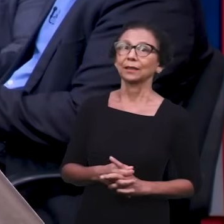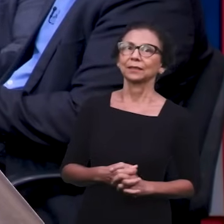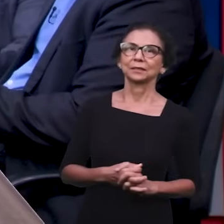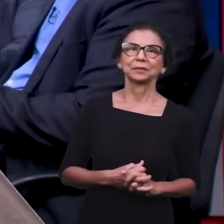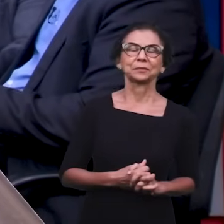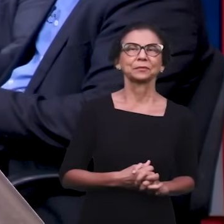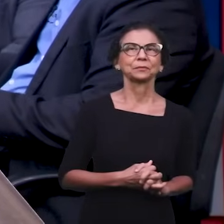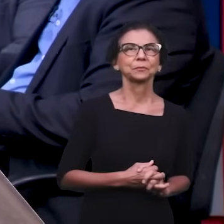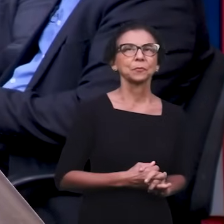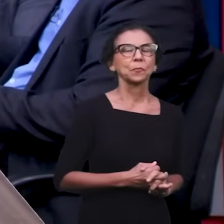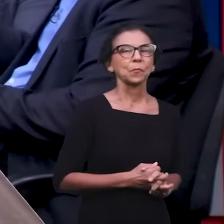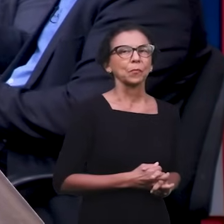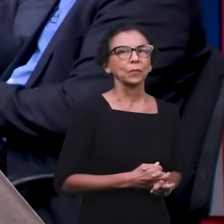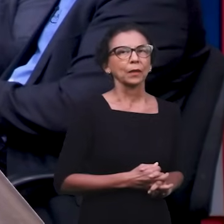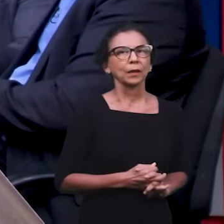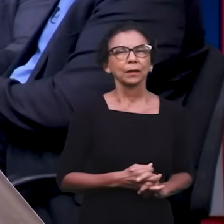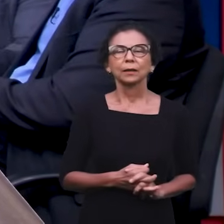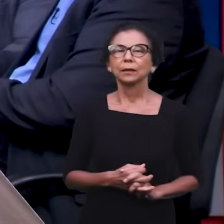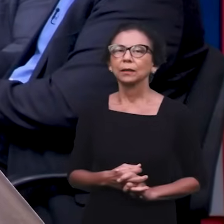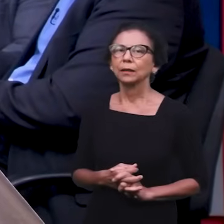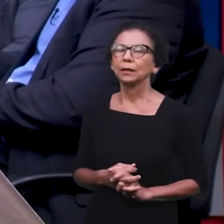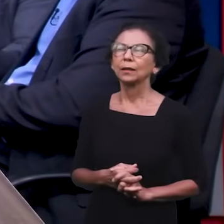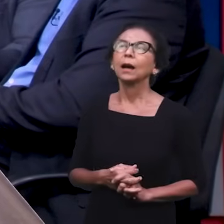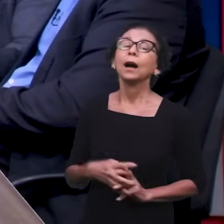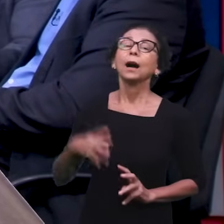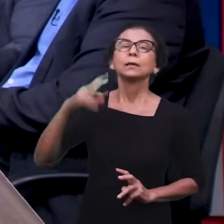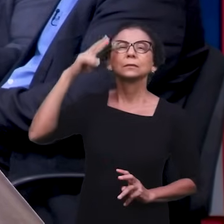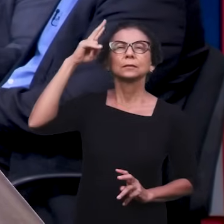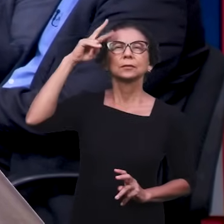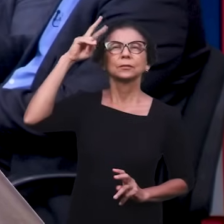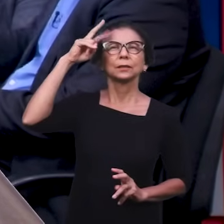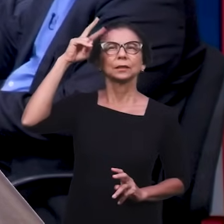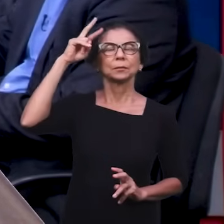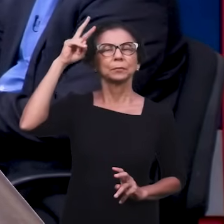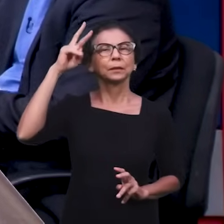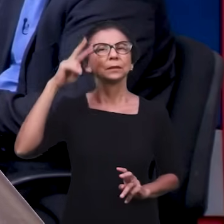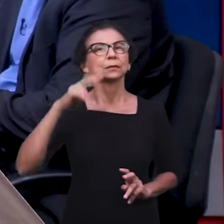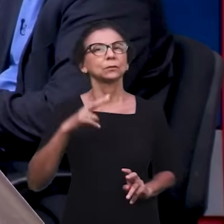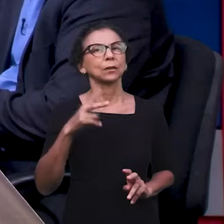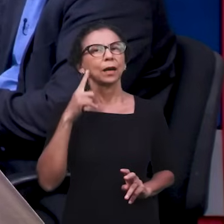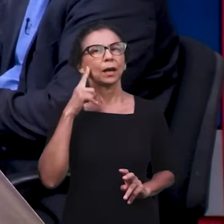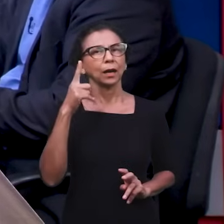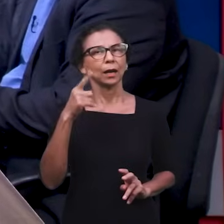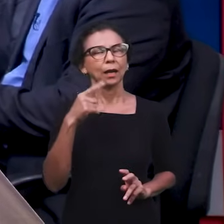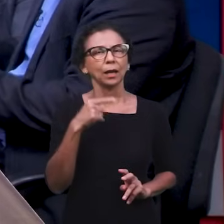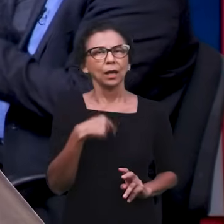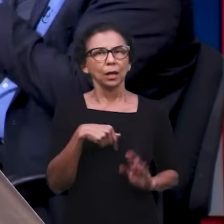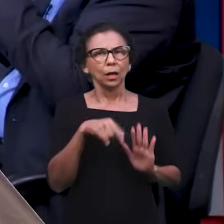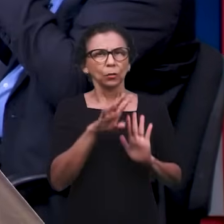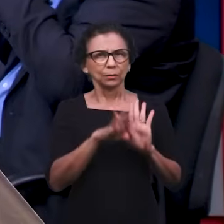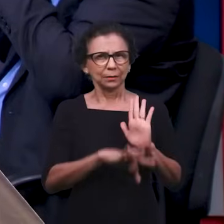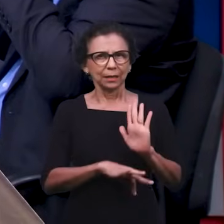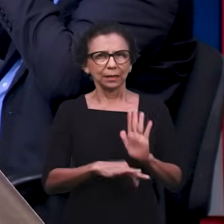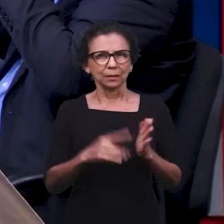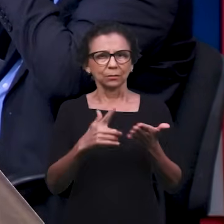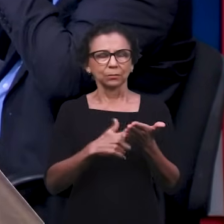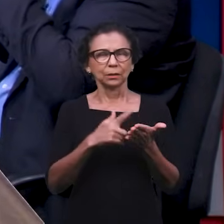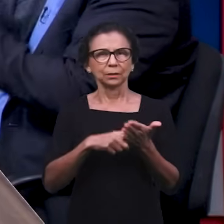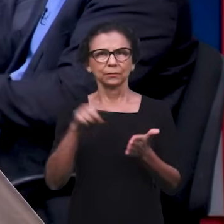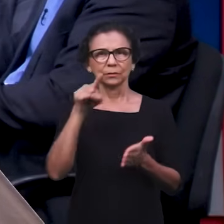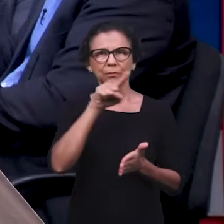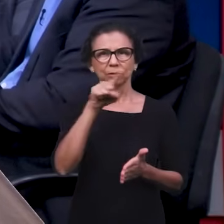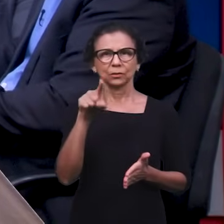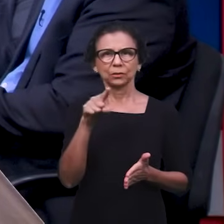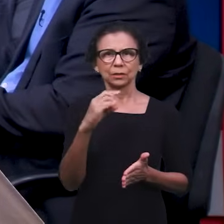aspecto... Eu até estava lembrando aqui, eu até separei um texto aqui em